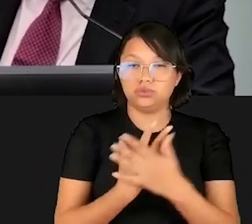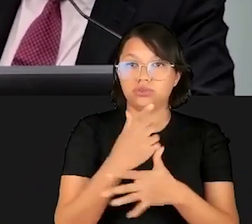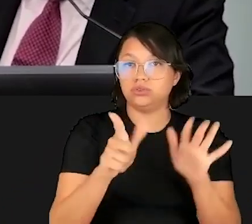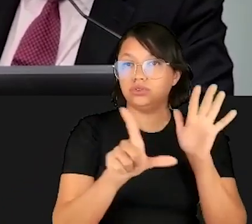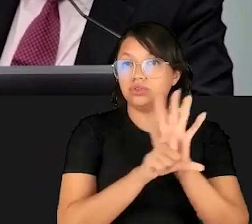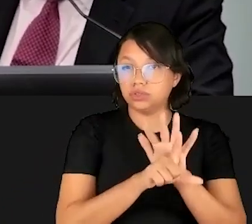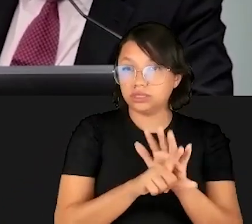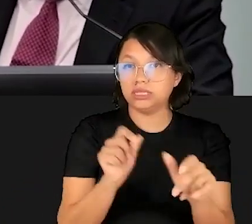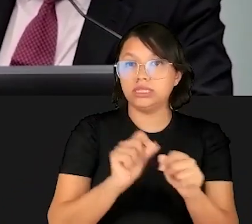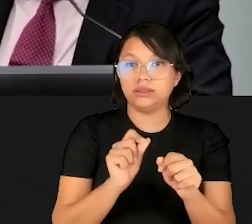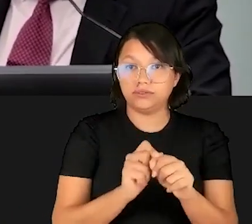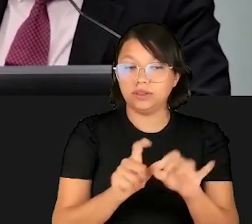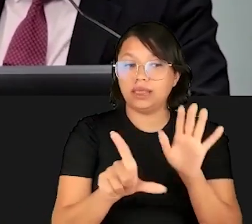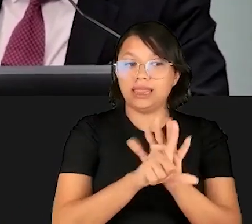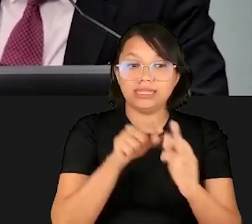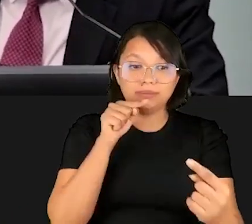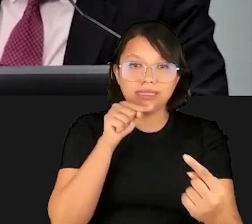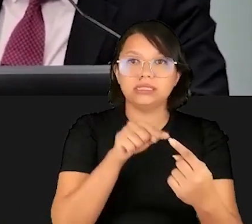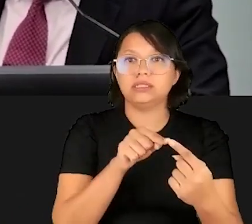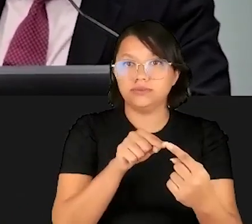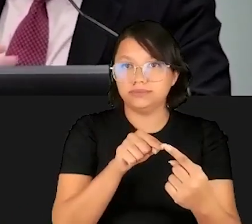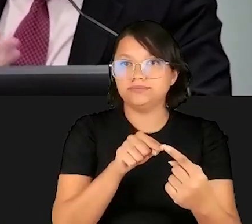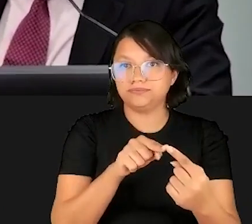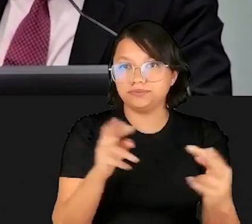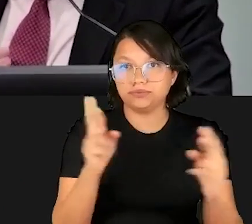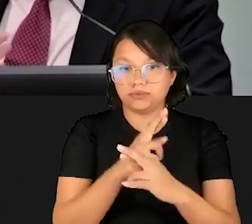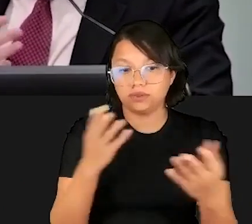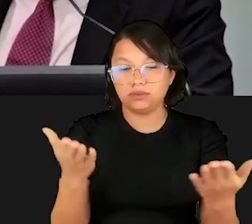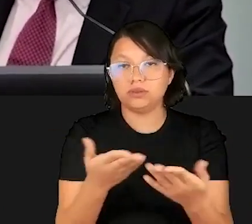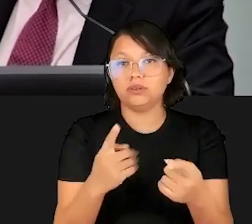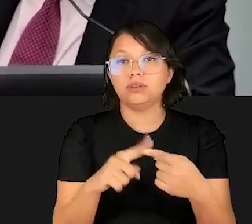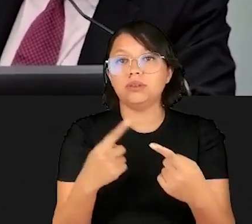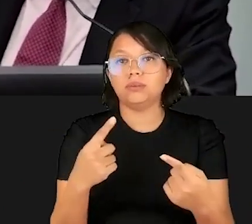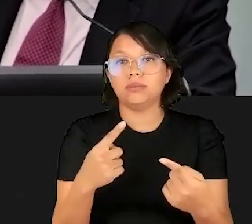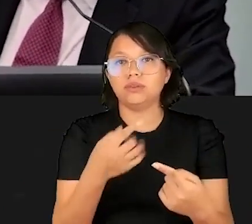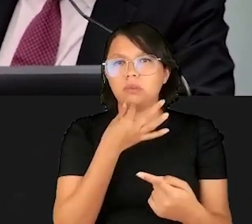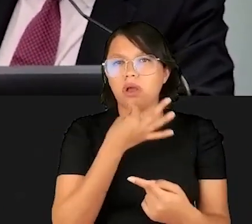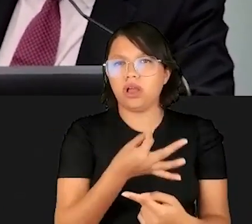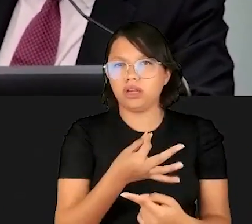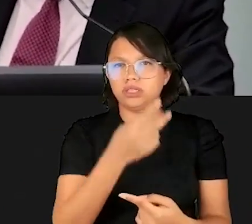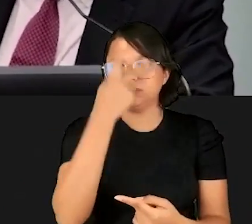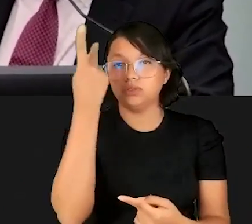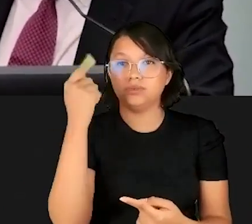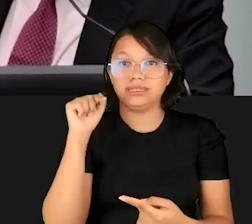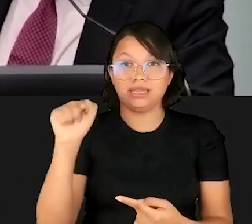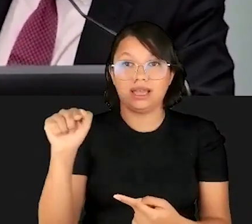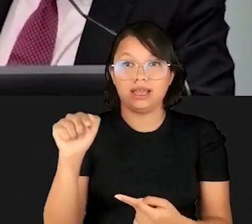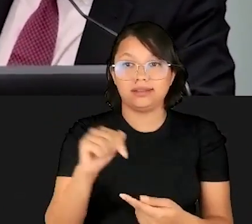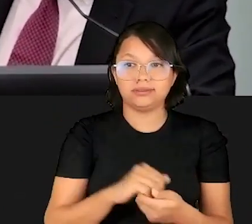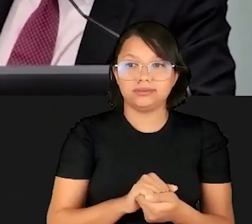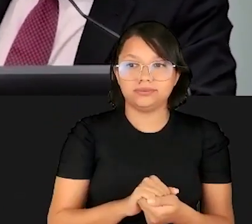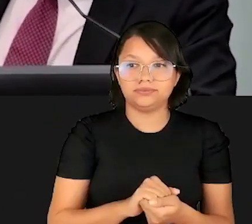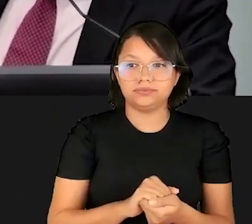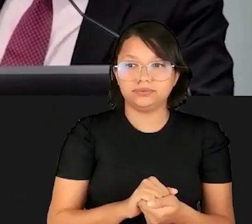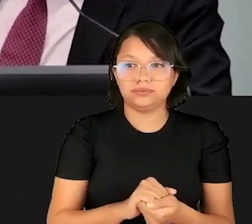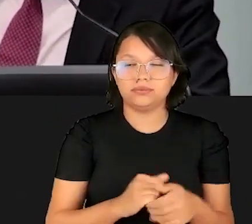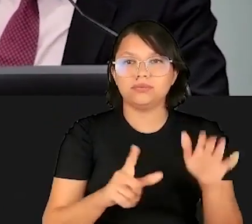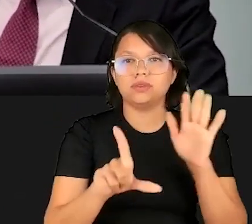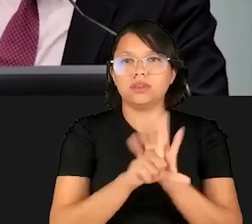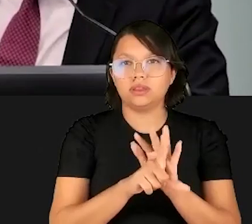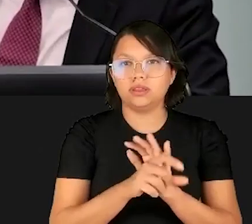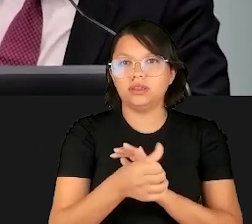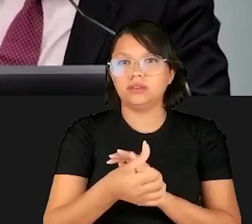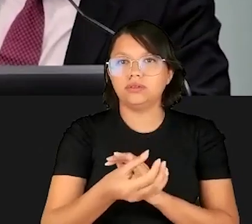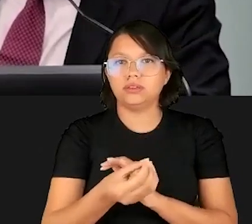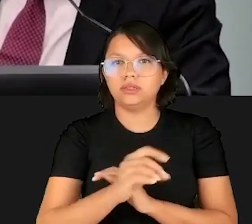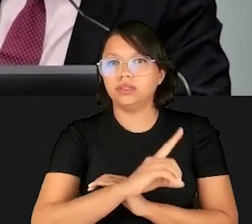inclusive, feito leis específicas em relação a isso, mas aí uma crítica de quem está na ponta, né? A lei dos 60 dias,